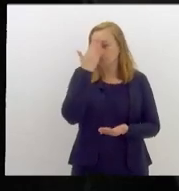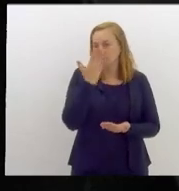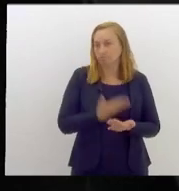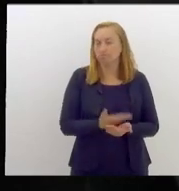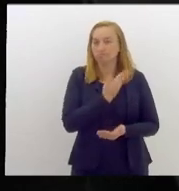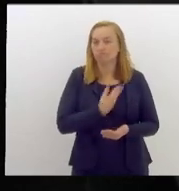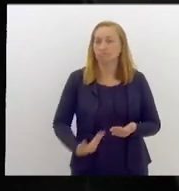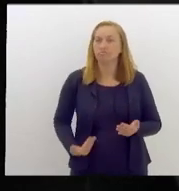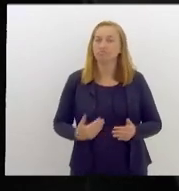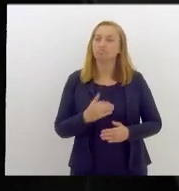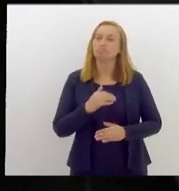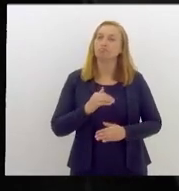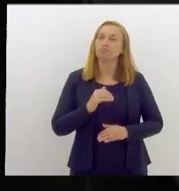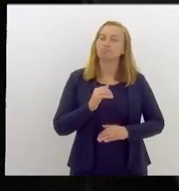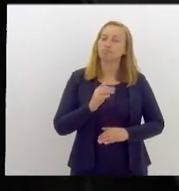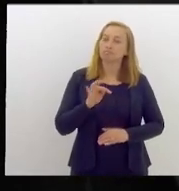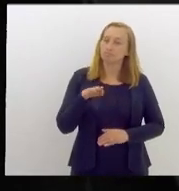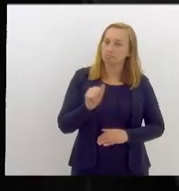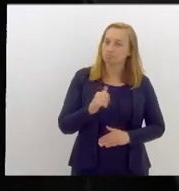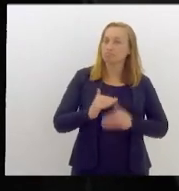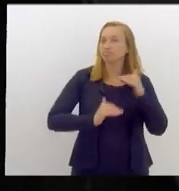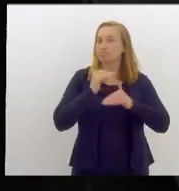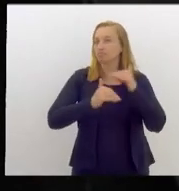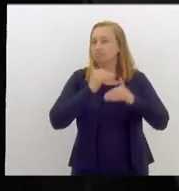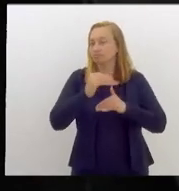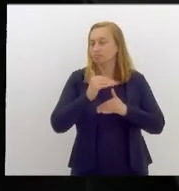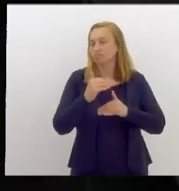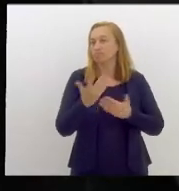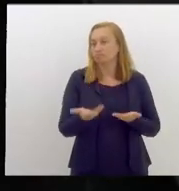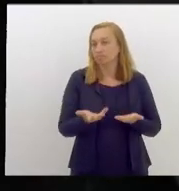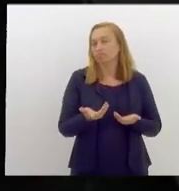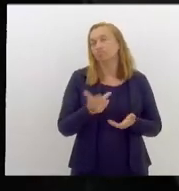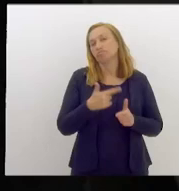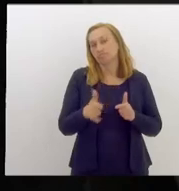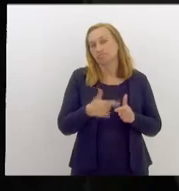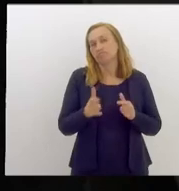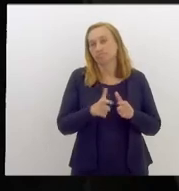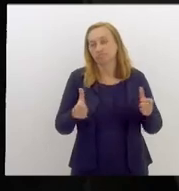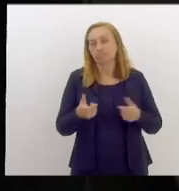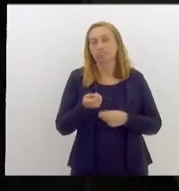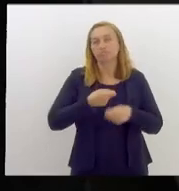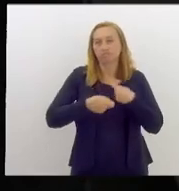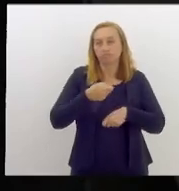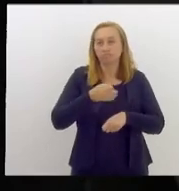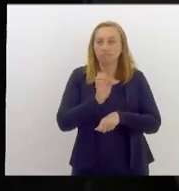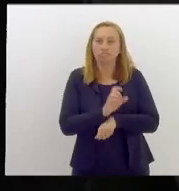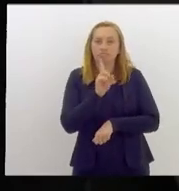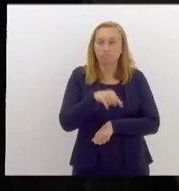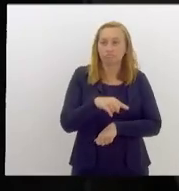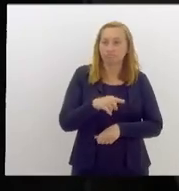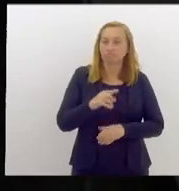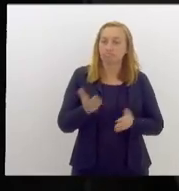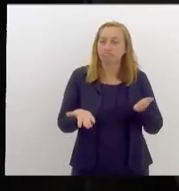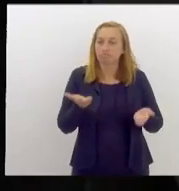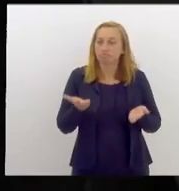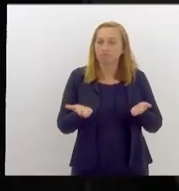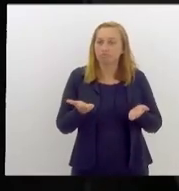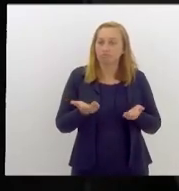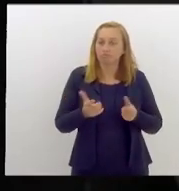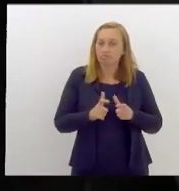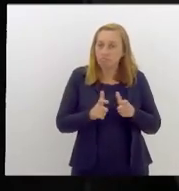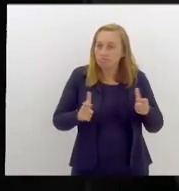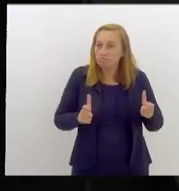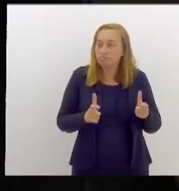agenda de desenvolvimento na agenda já ali de geração de Recife porque o nosso grande problema econômico do estado é o desequilíbrio muito grande